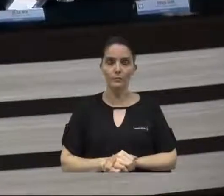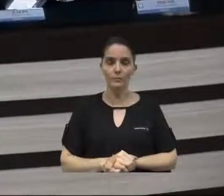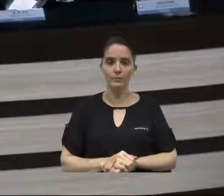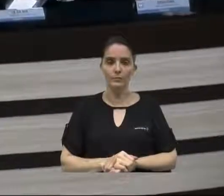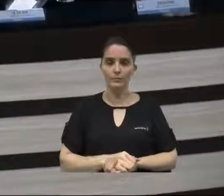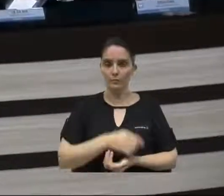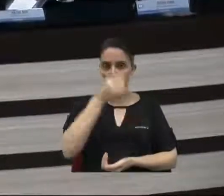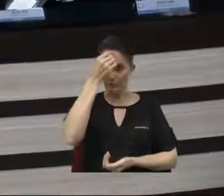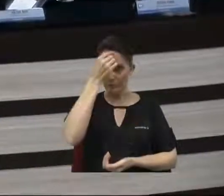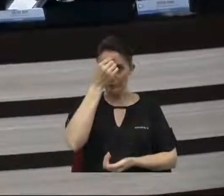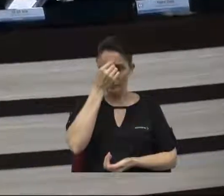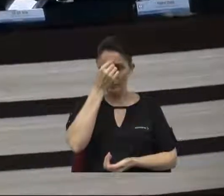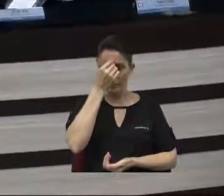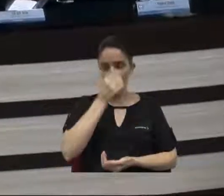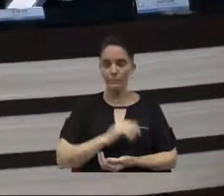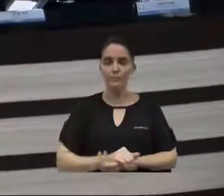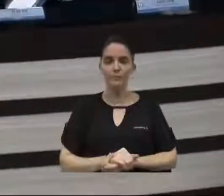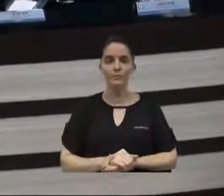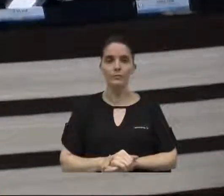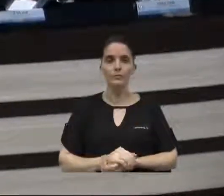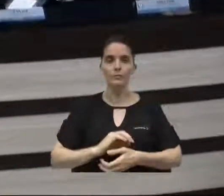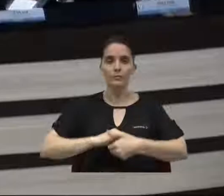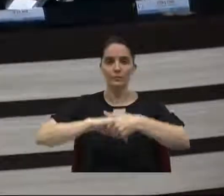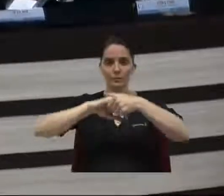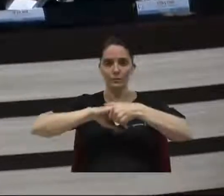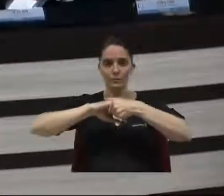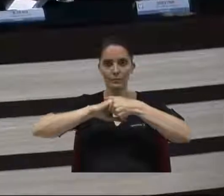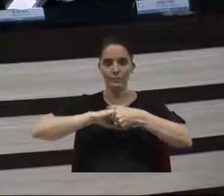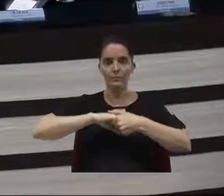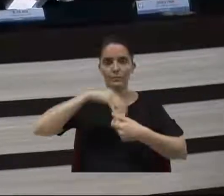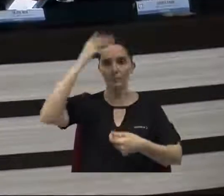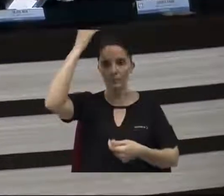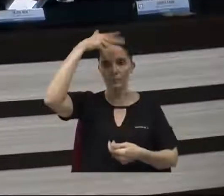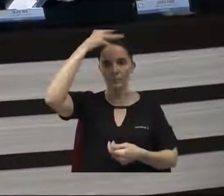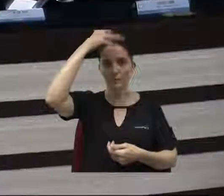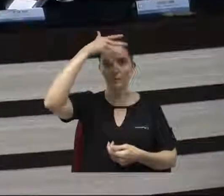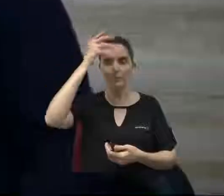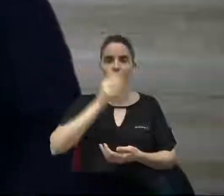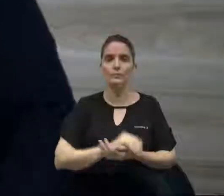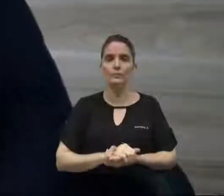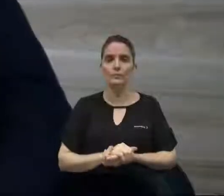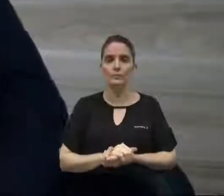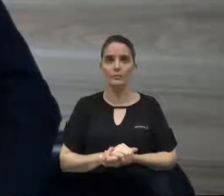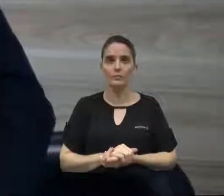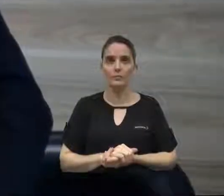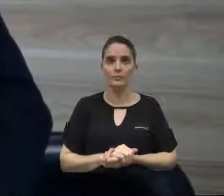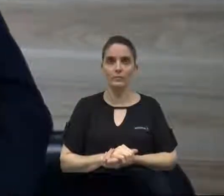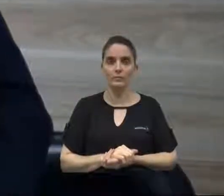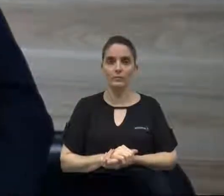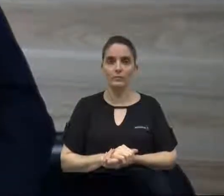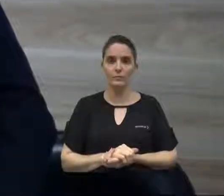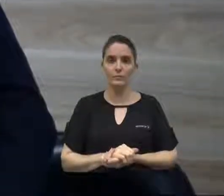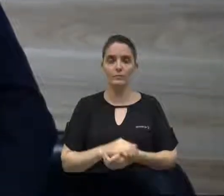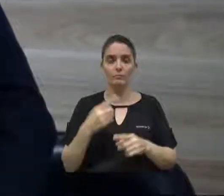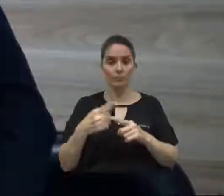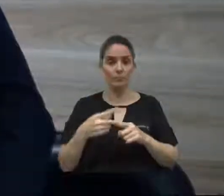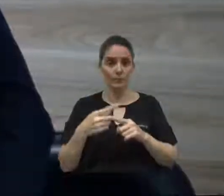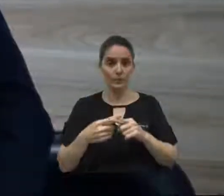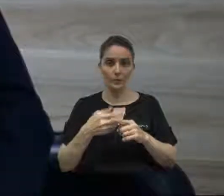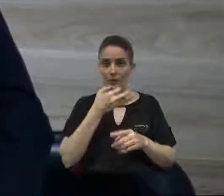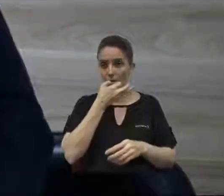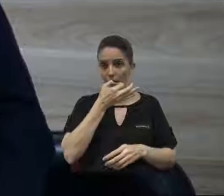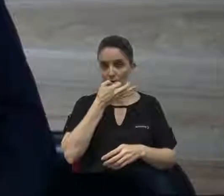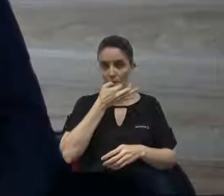Doutor Rafael Camargo. parabenizar a vereadora Érica Tanque, na minha opinião,